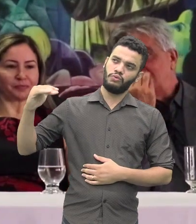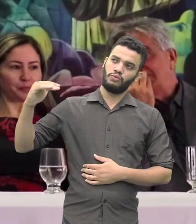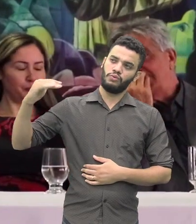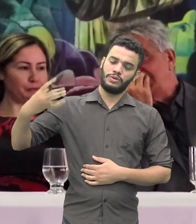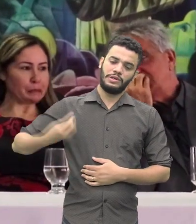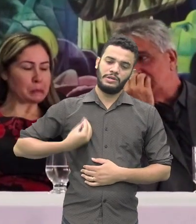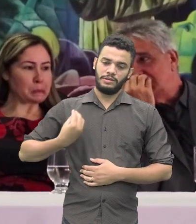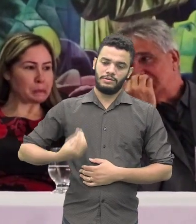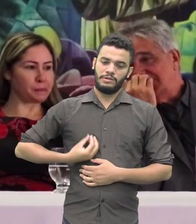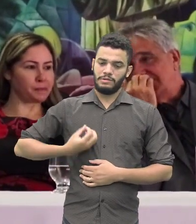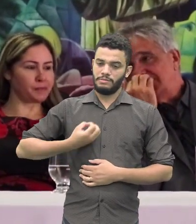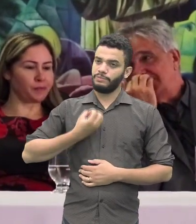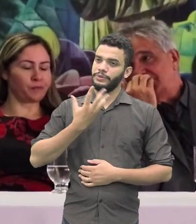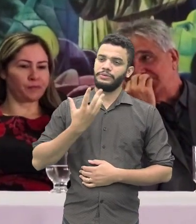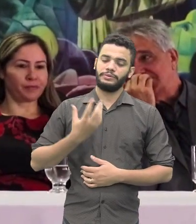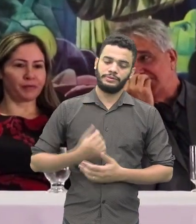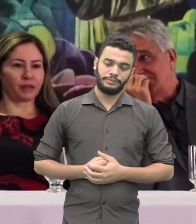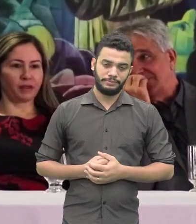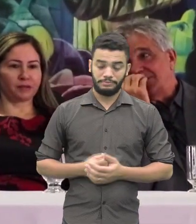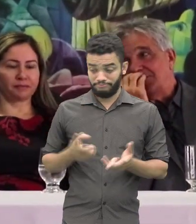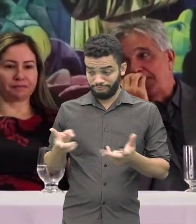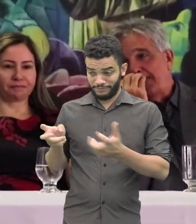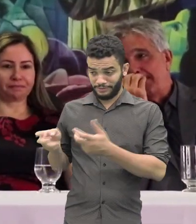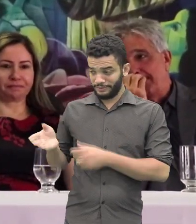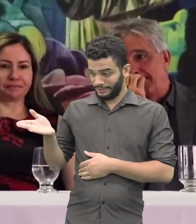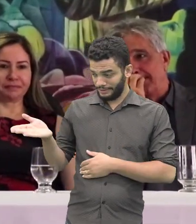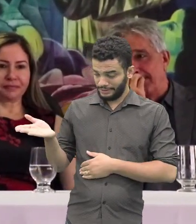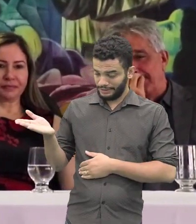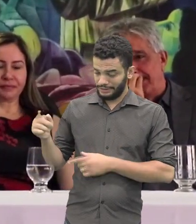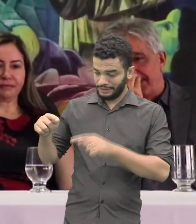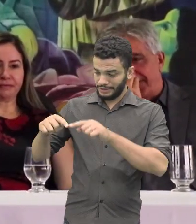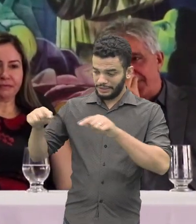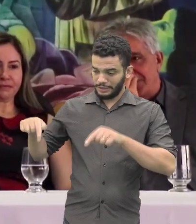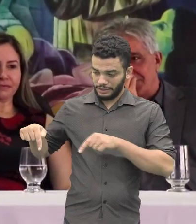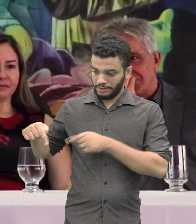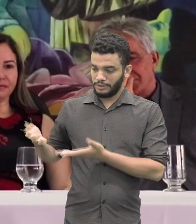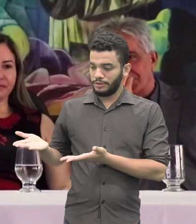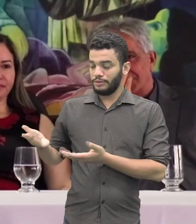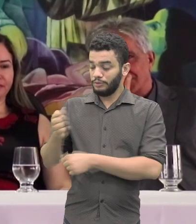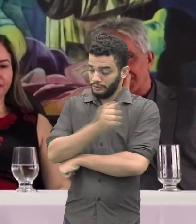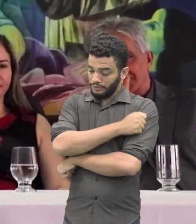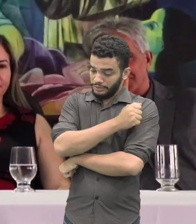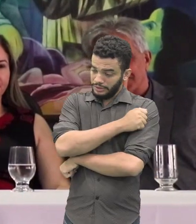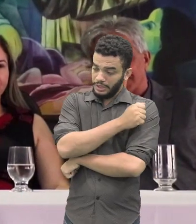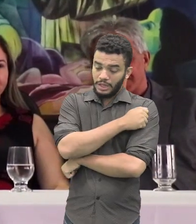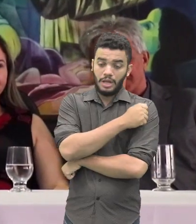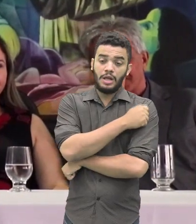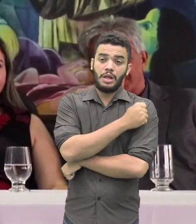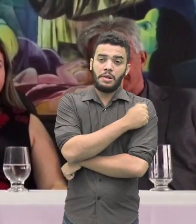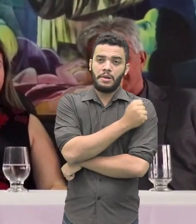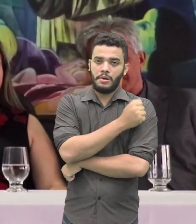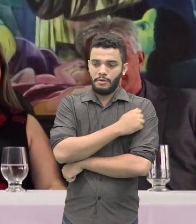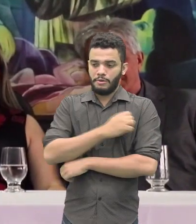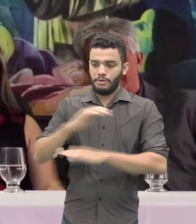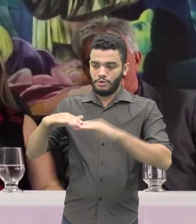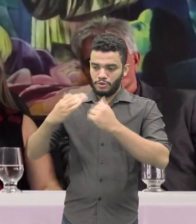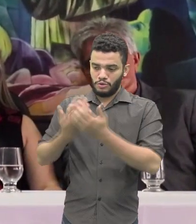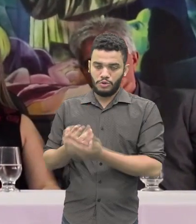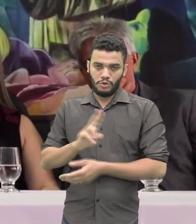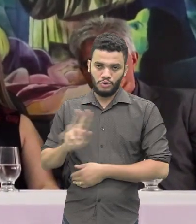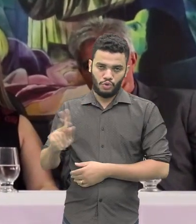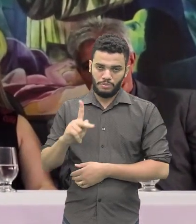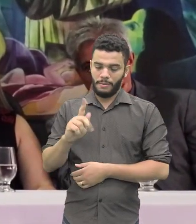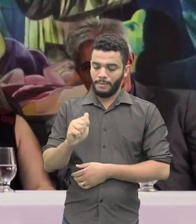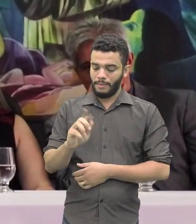fanfarra aqui do padre Eulálio sempre nos atendendo parabéns a eles Isso é uma demonstração de felicidade de